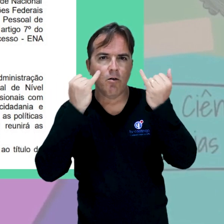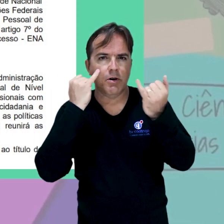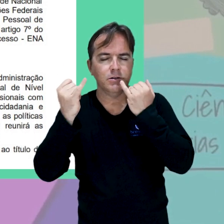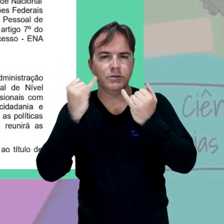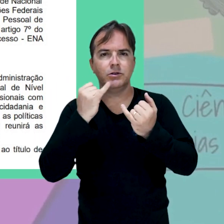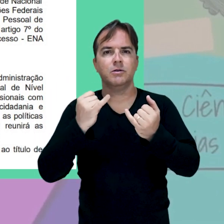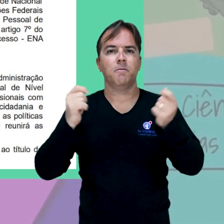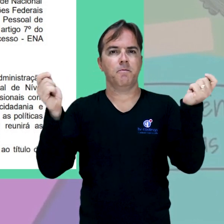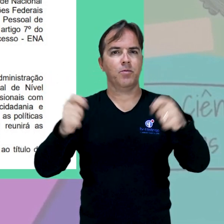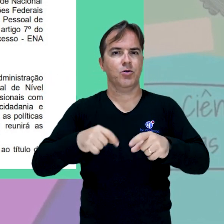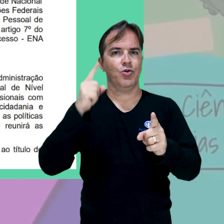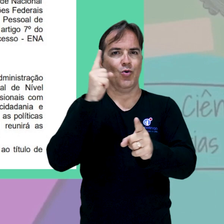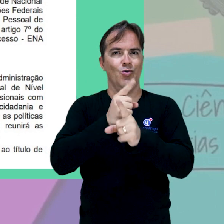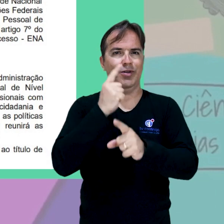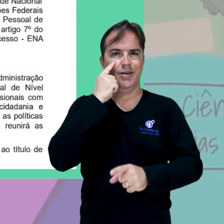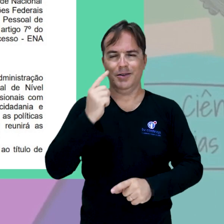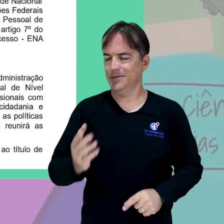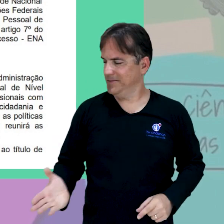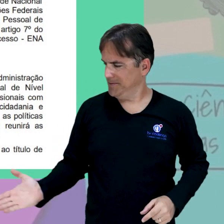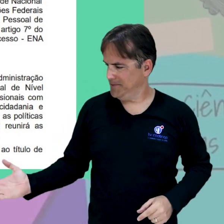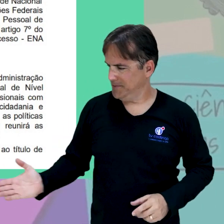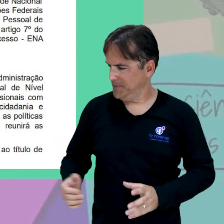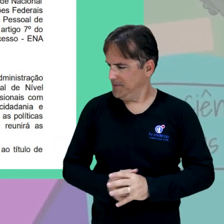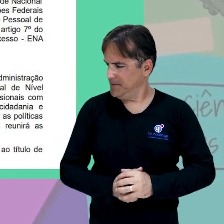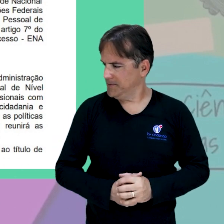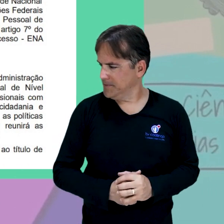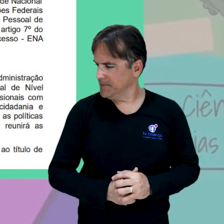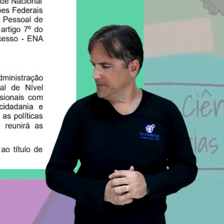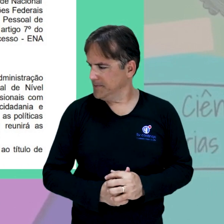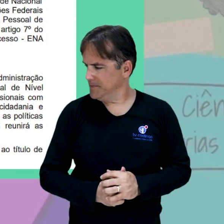mais informações, acesse